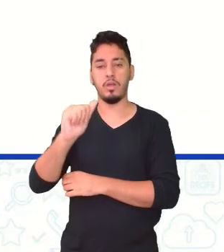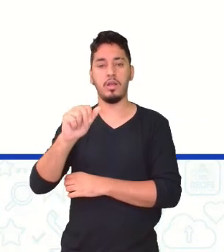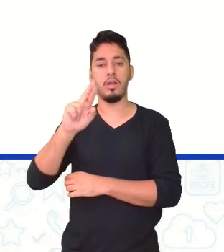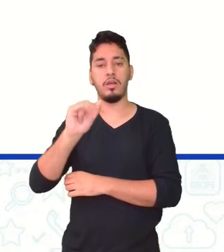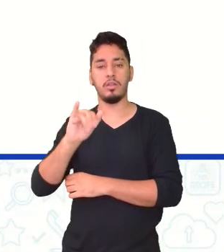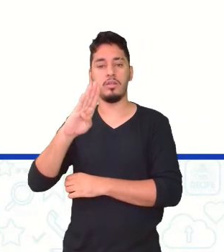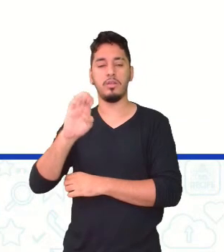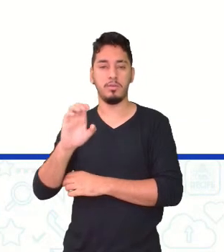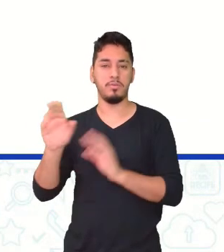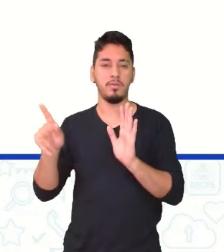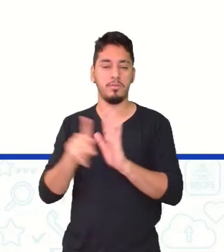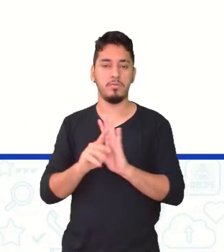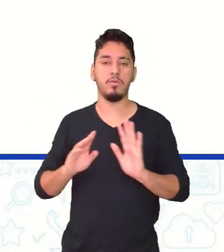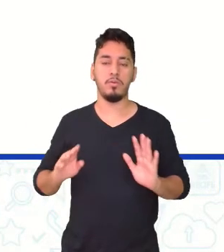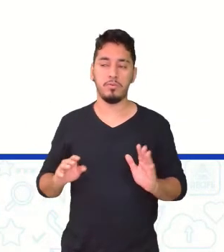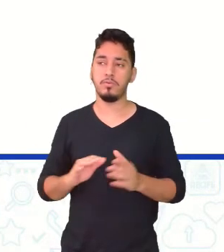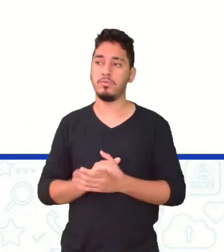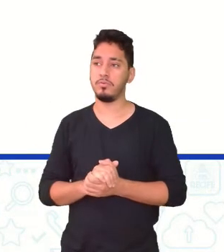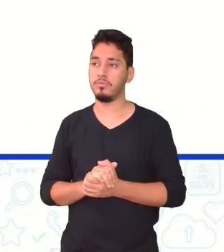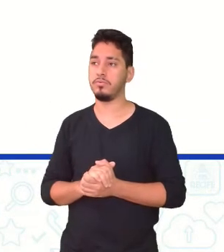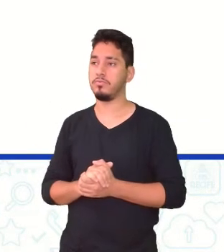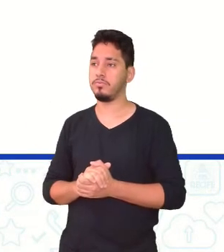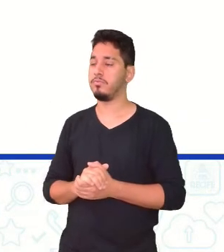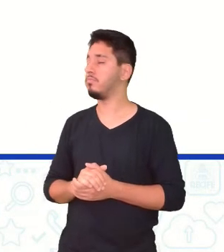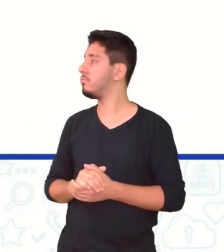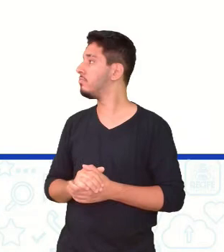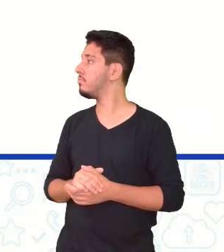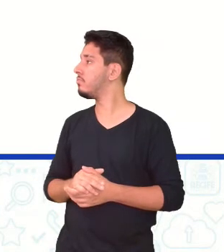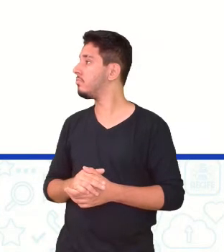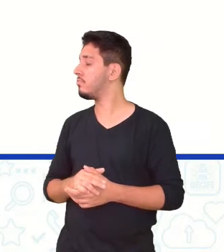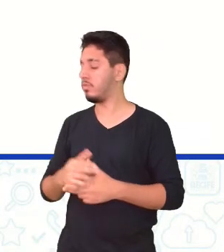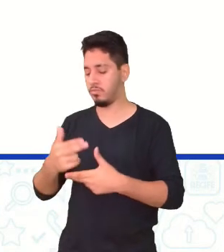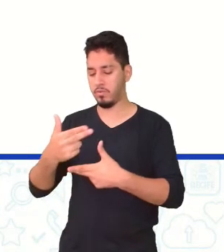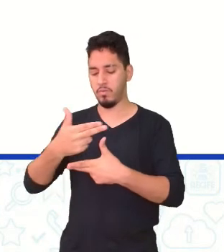No Caribe, perfeito, exatamente. E